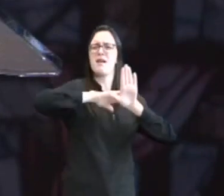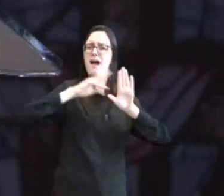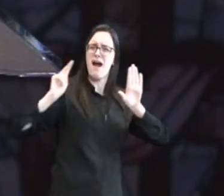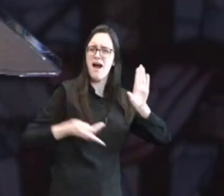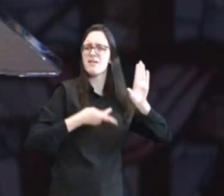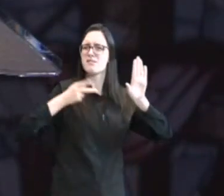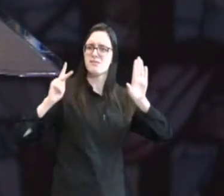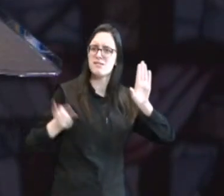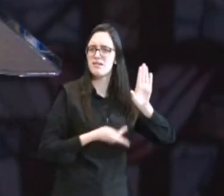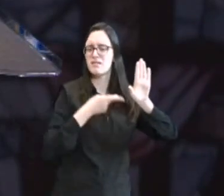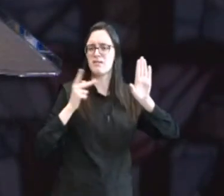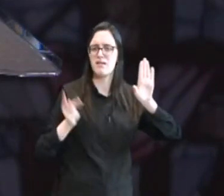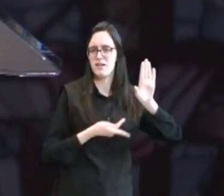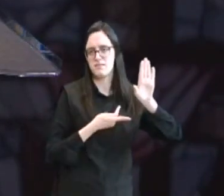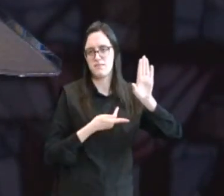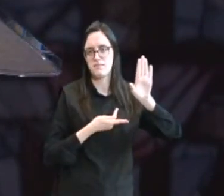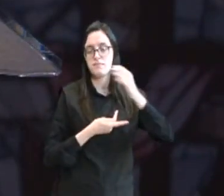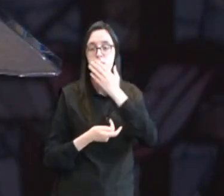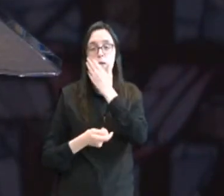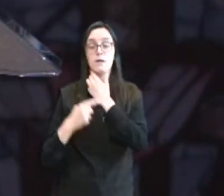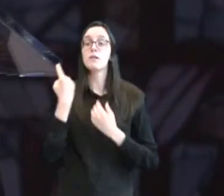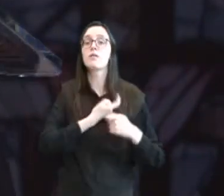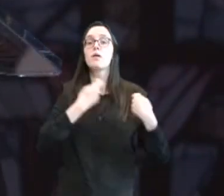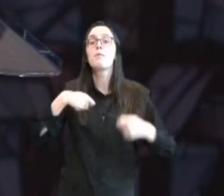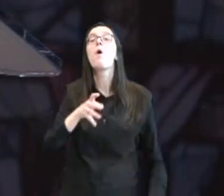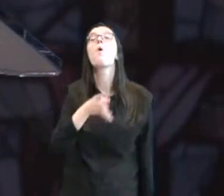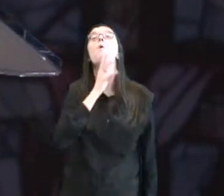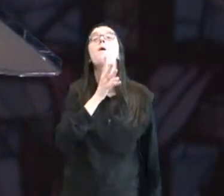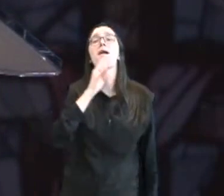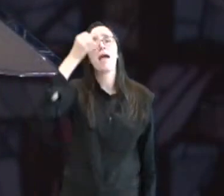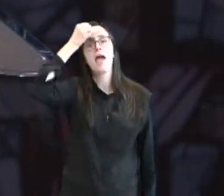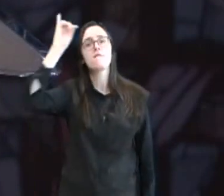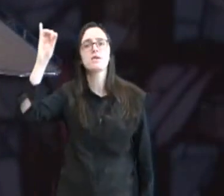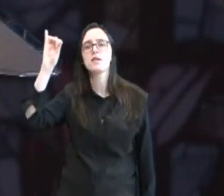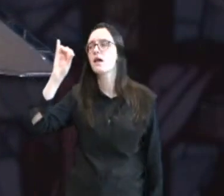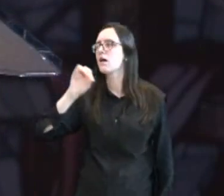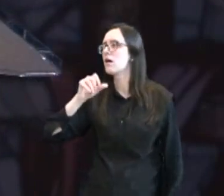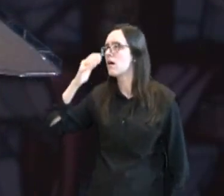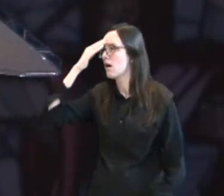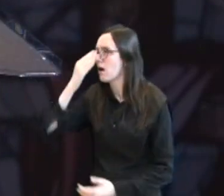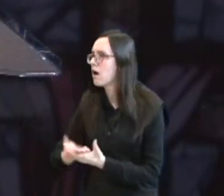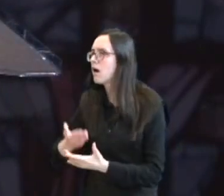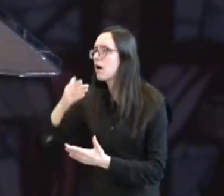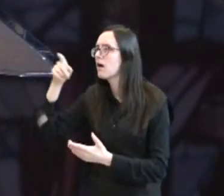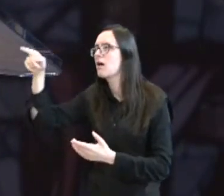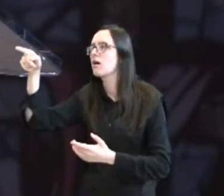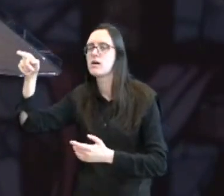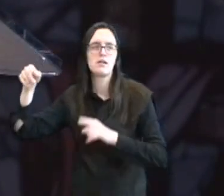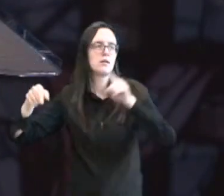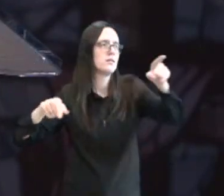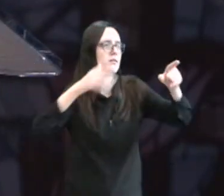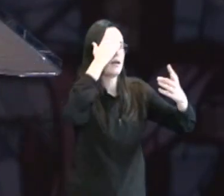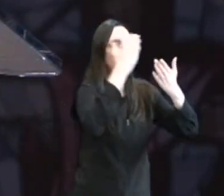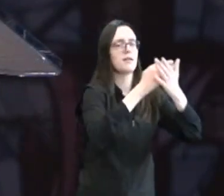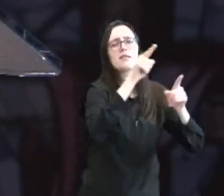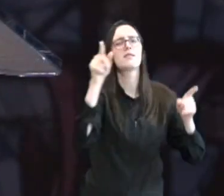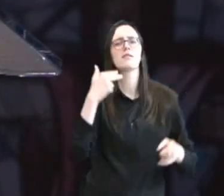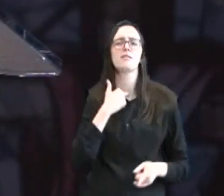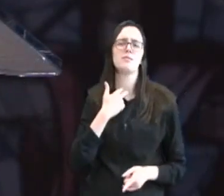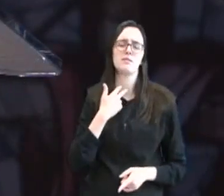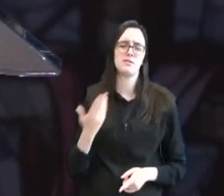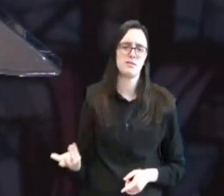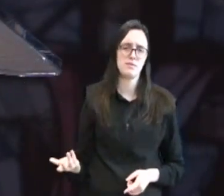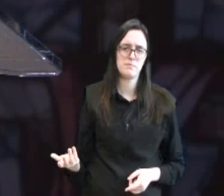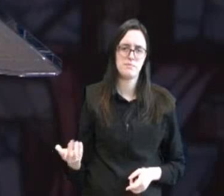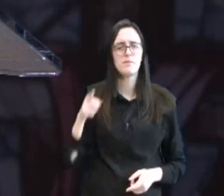fraudulosamente. Temos que conhecer para não sermos levados por ventos de doutrina.